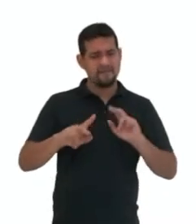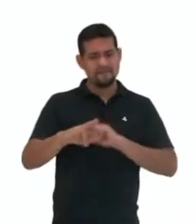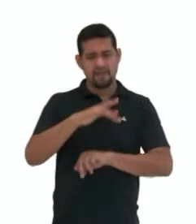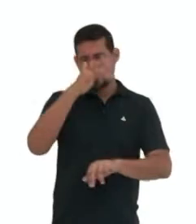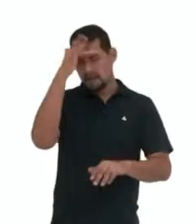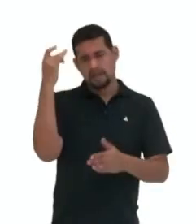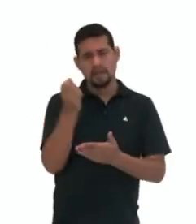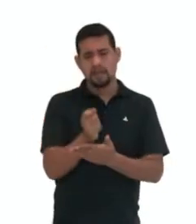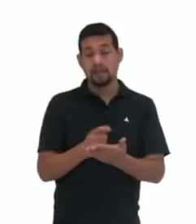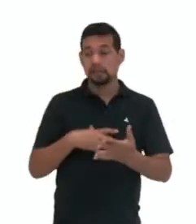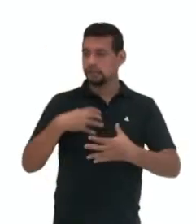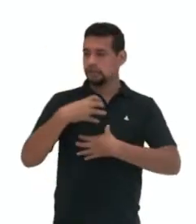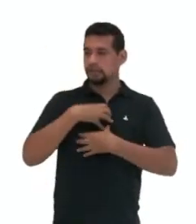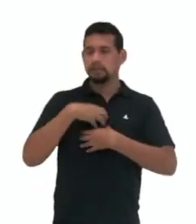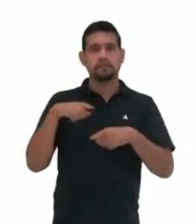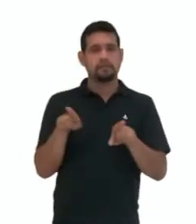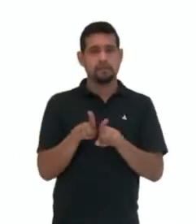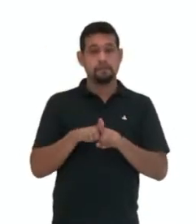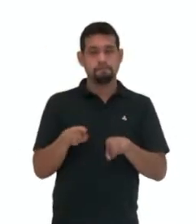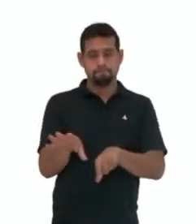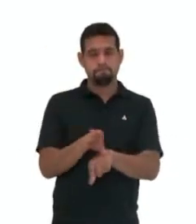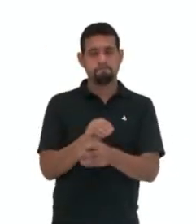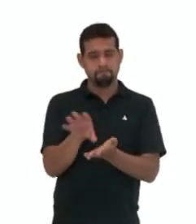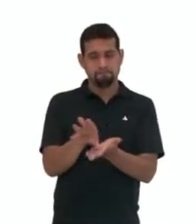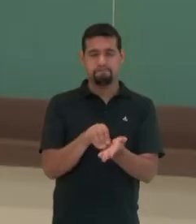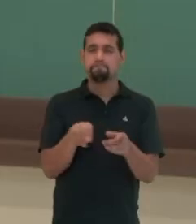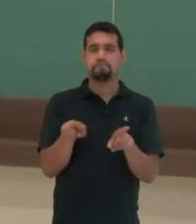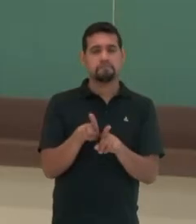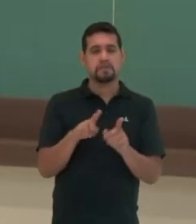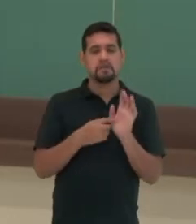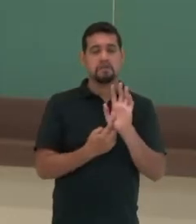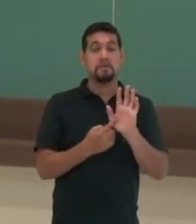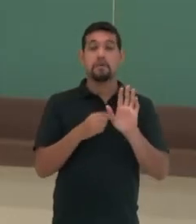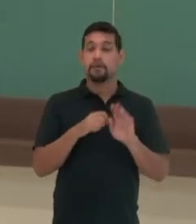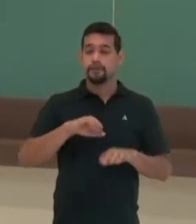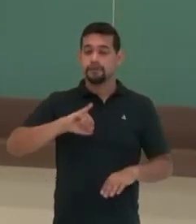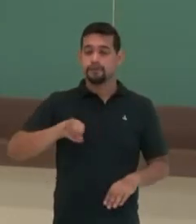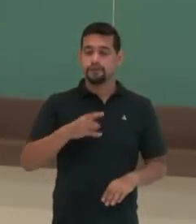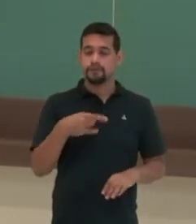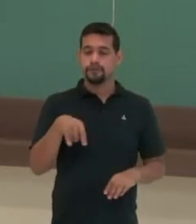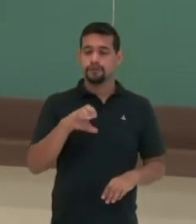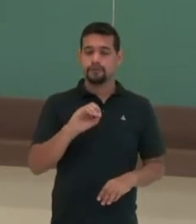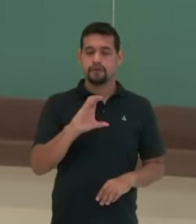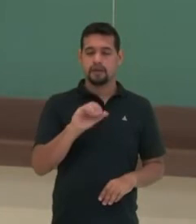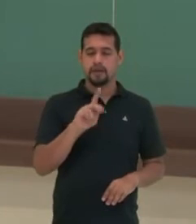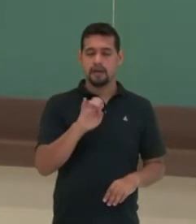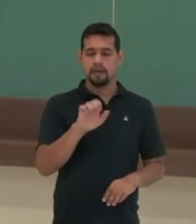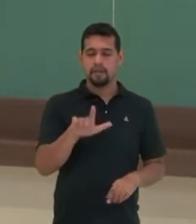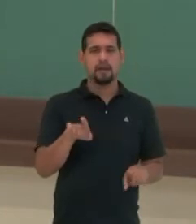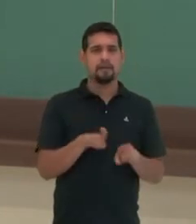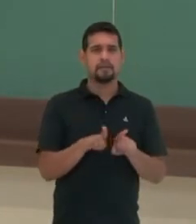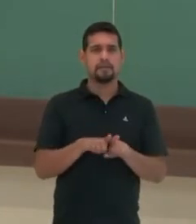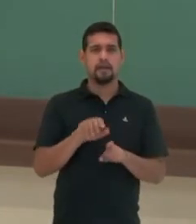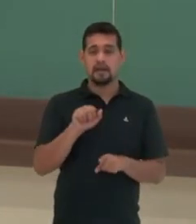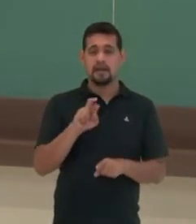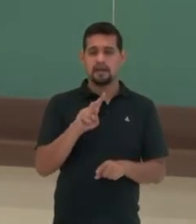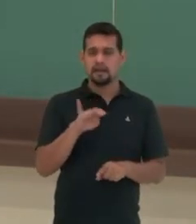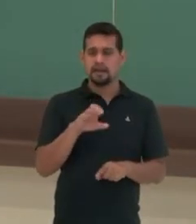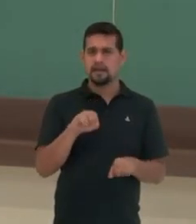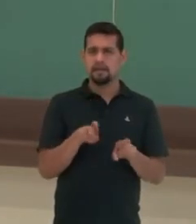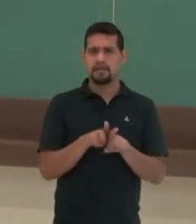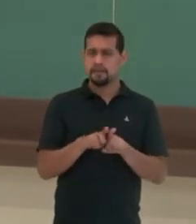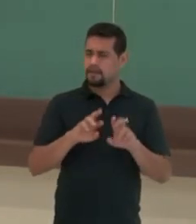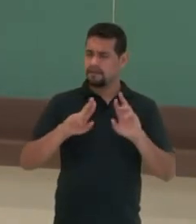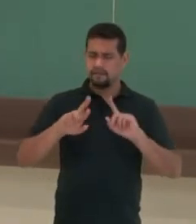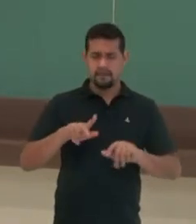escritores foram influenciados por esse estilo, dos quais se destaca, né, o João Cabral de Melo Neto e o Ariano Suassuna e